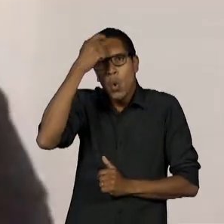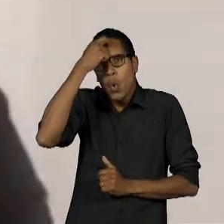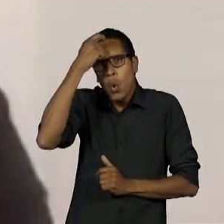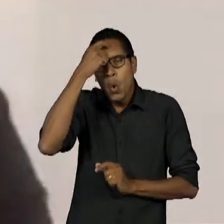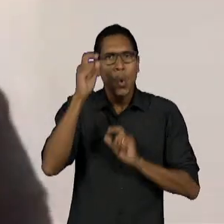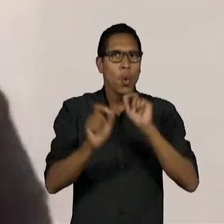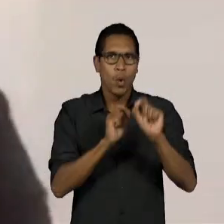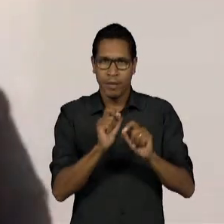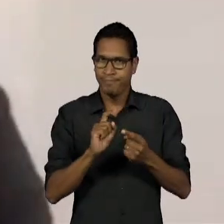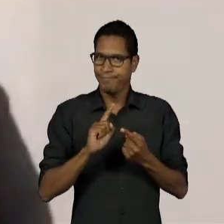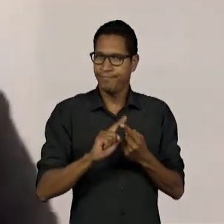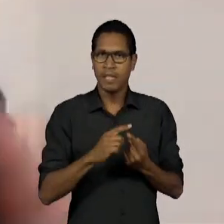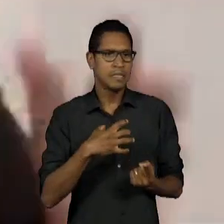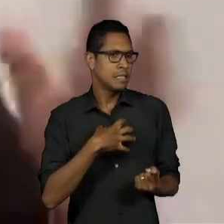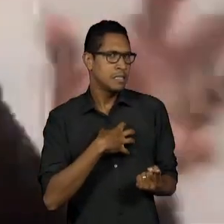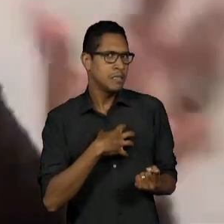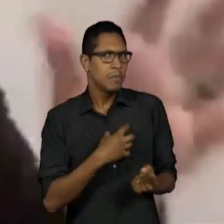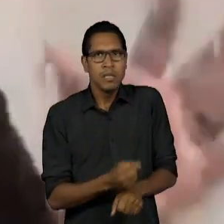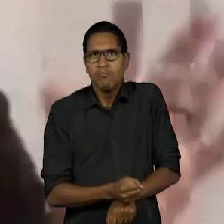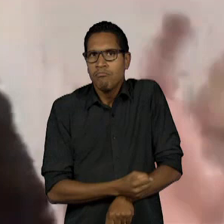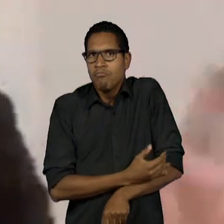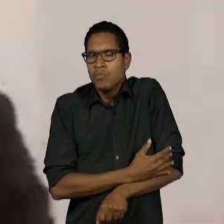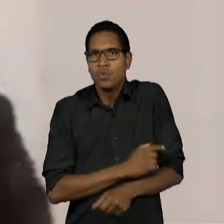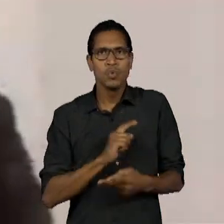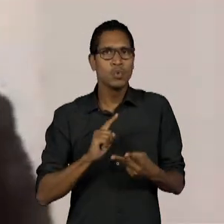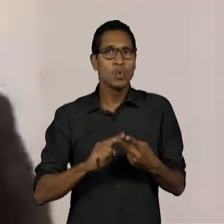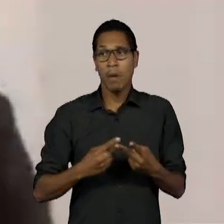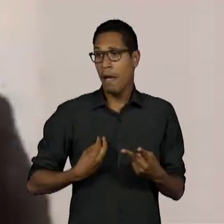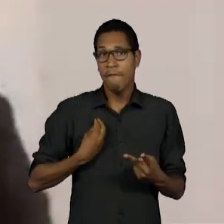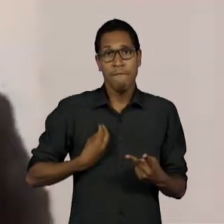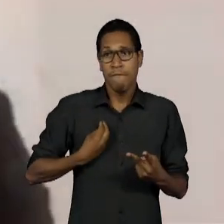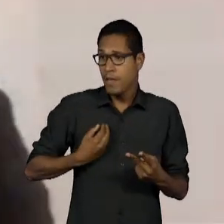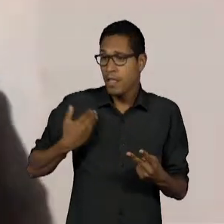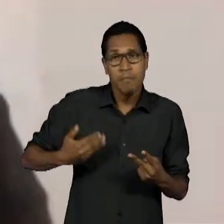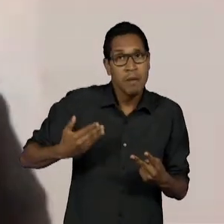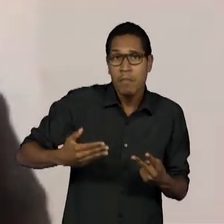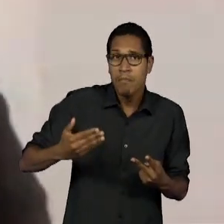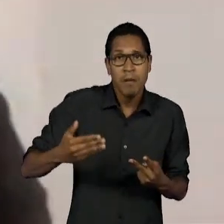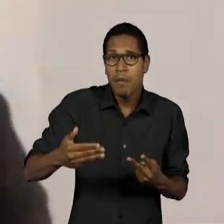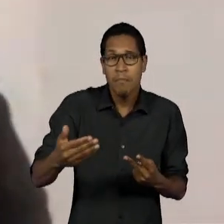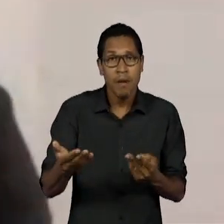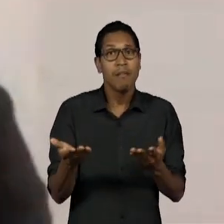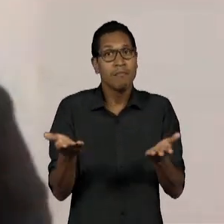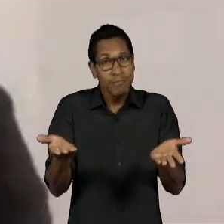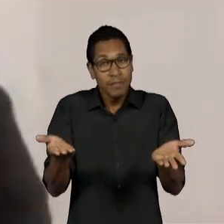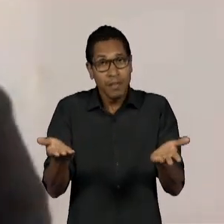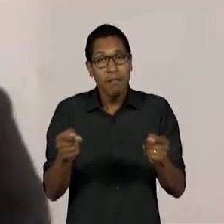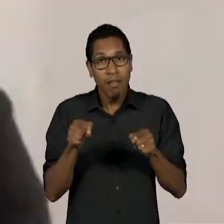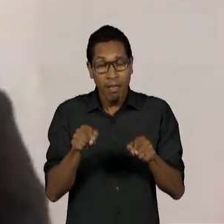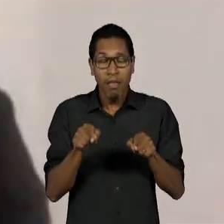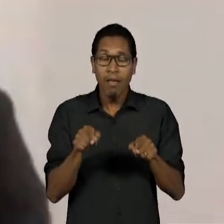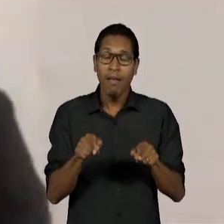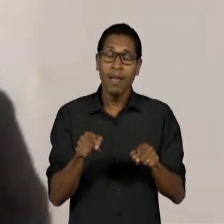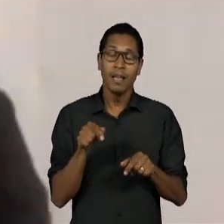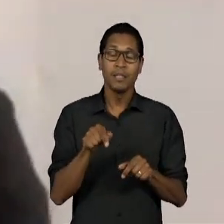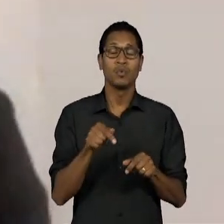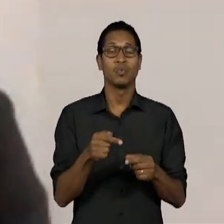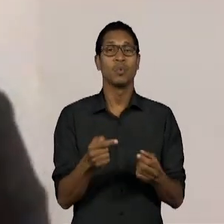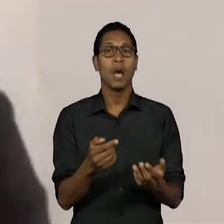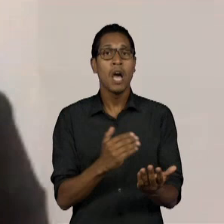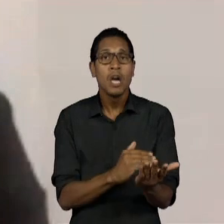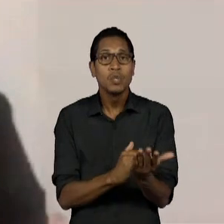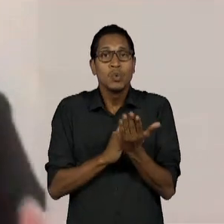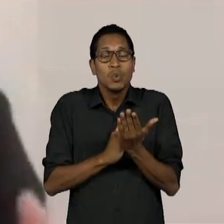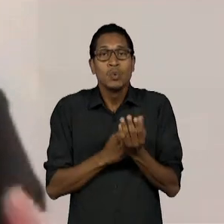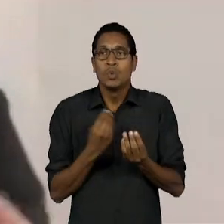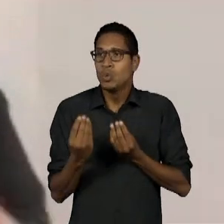próprio sentimento, do caminhar na vida, não é? Então, é evidente que muitas